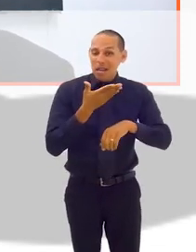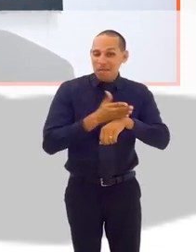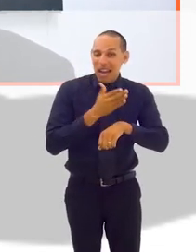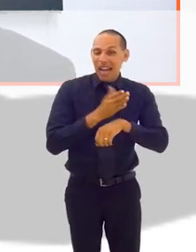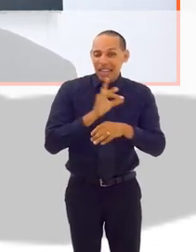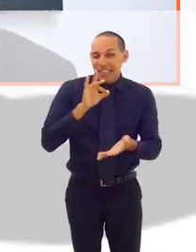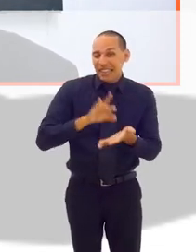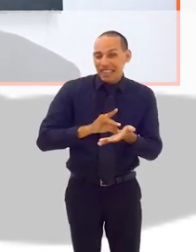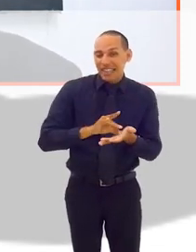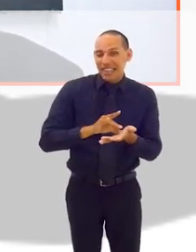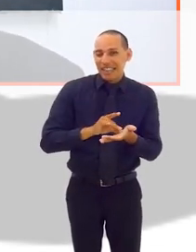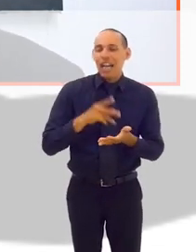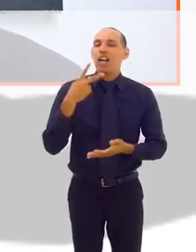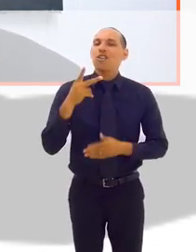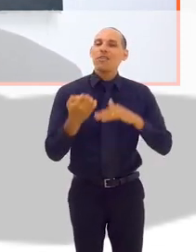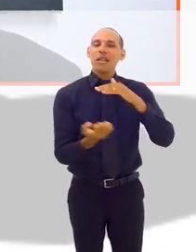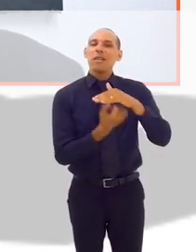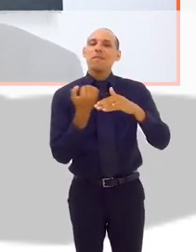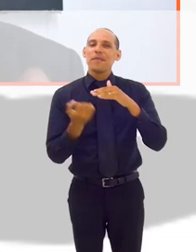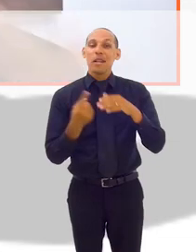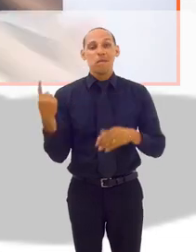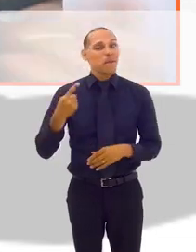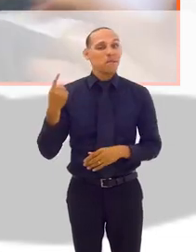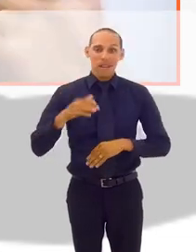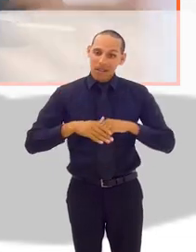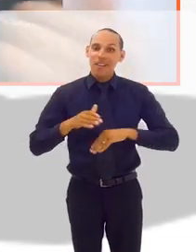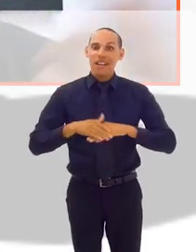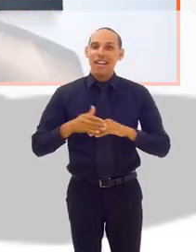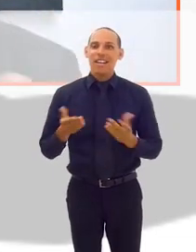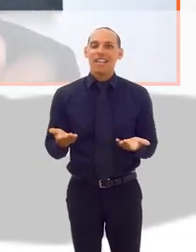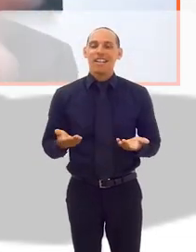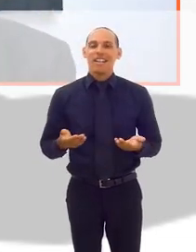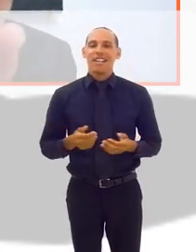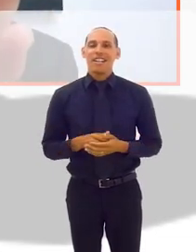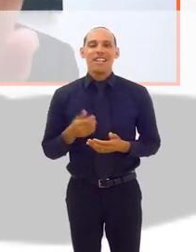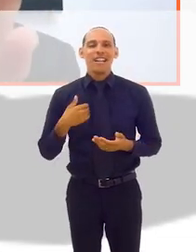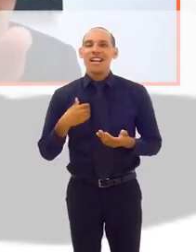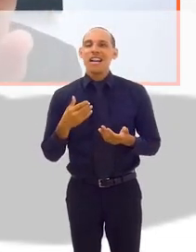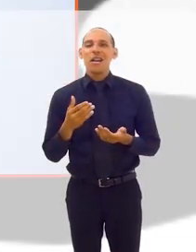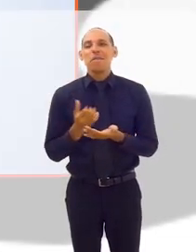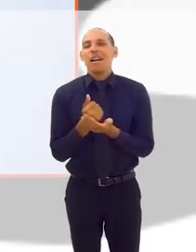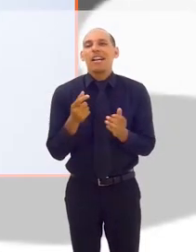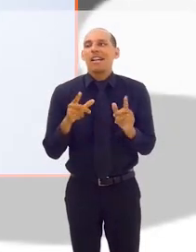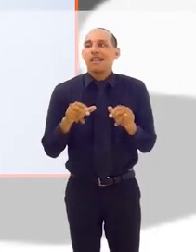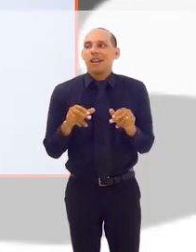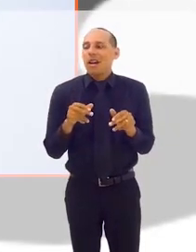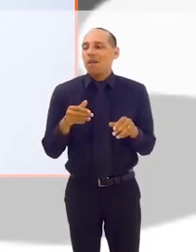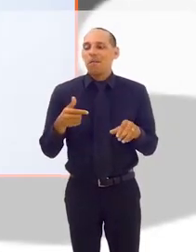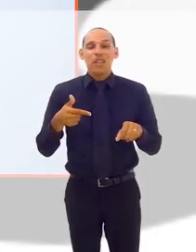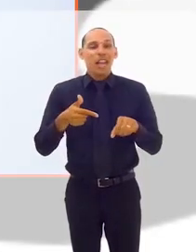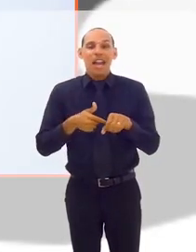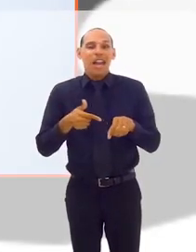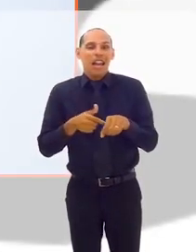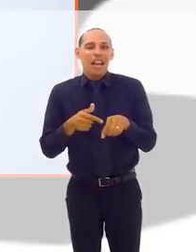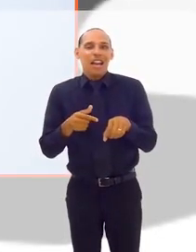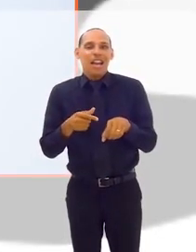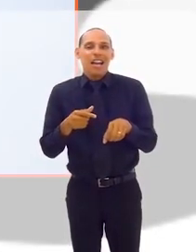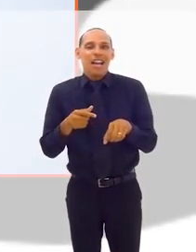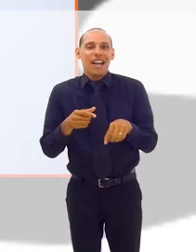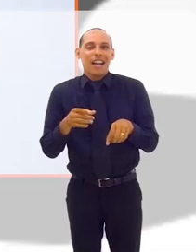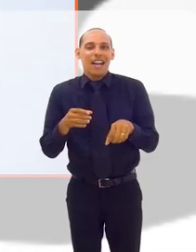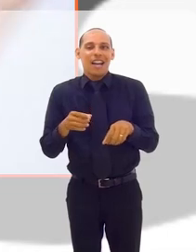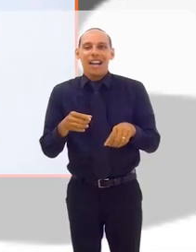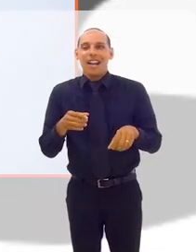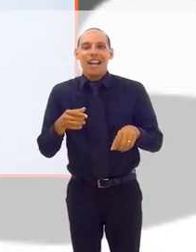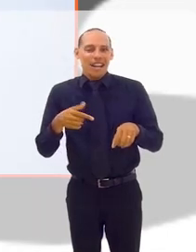coração, mas na prática, a sua empresa está sendo pioneira e está pagando. Pega a gasolina com o fósforo e só